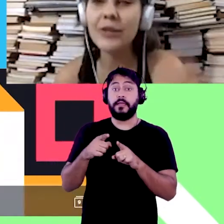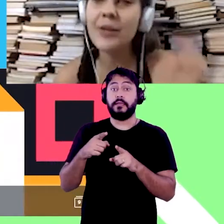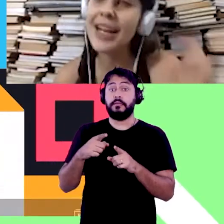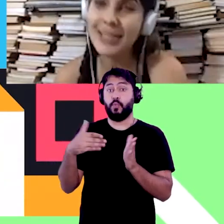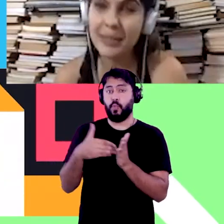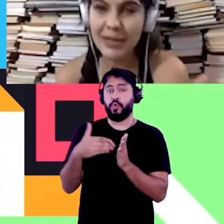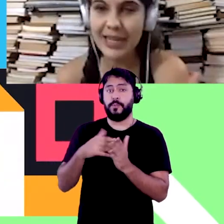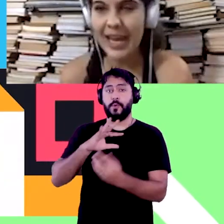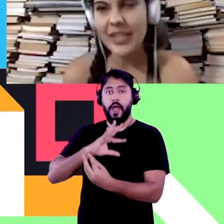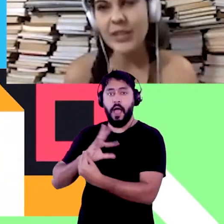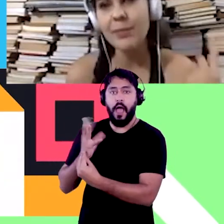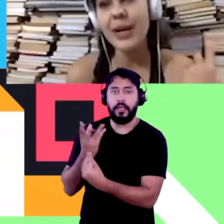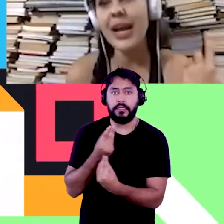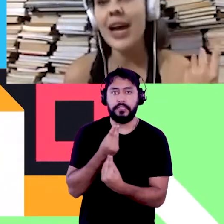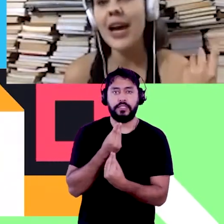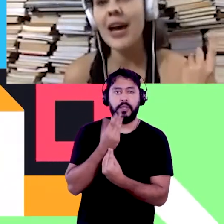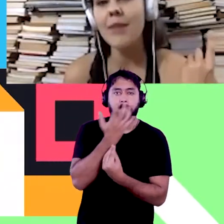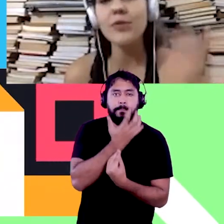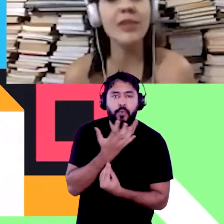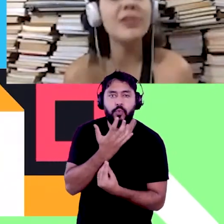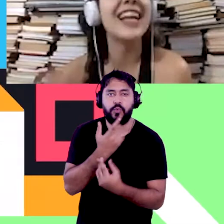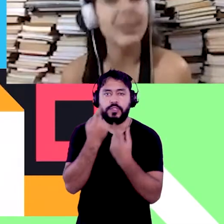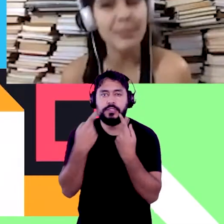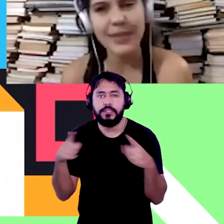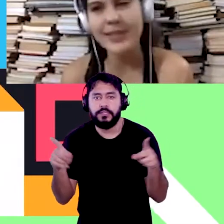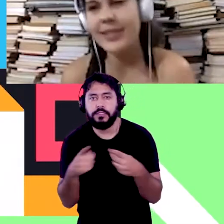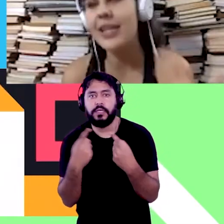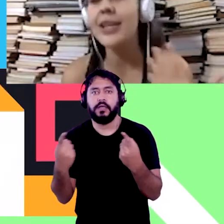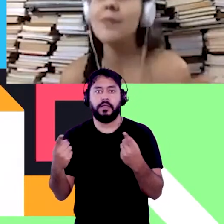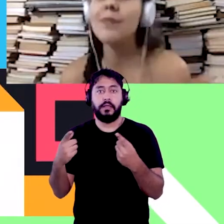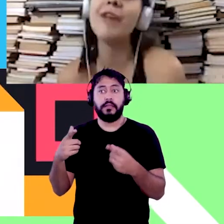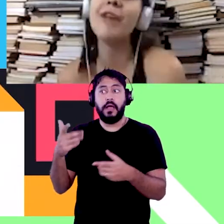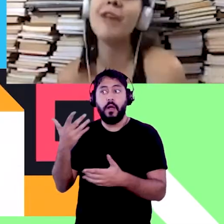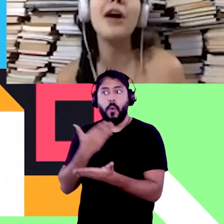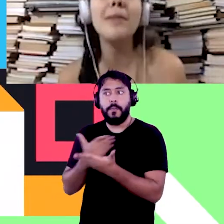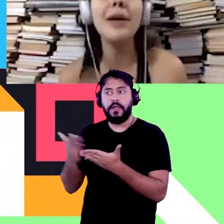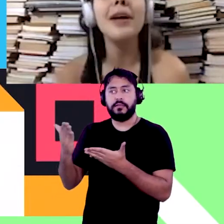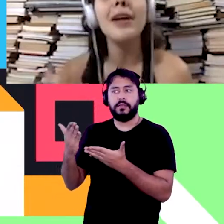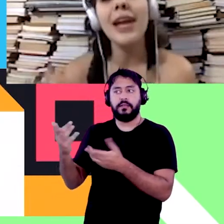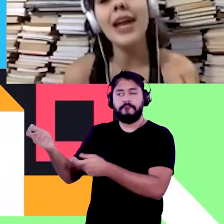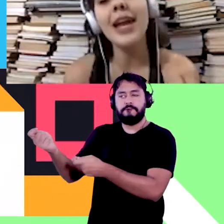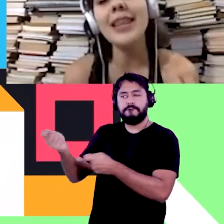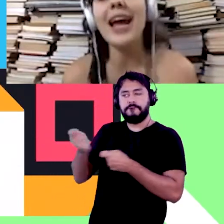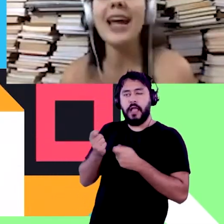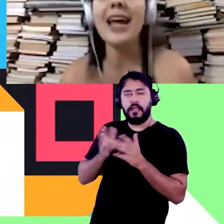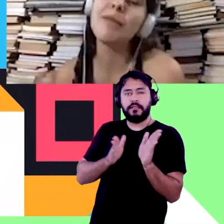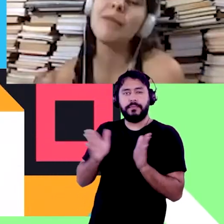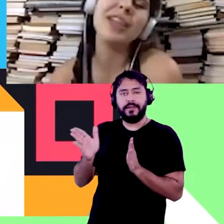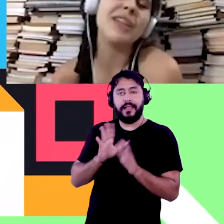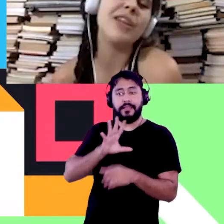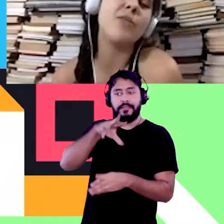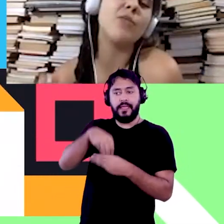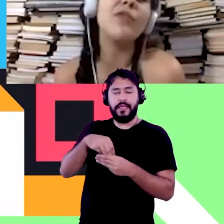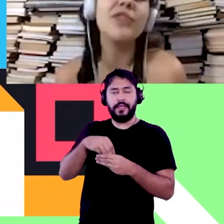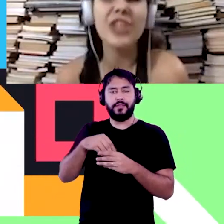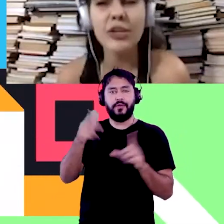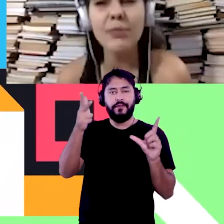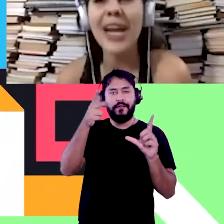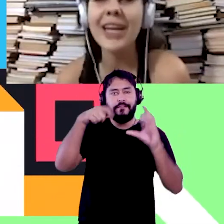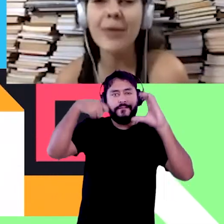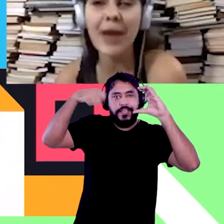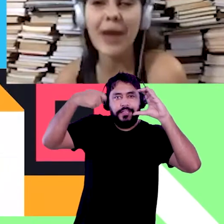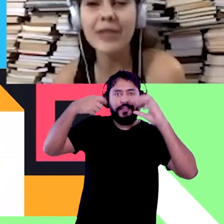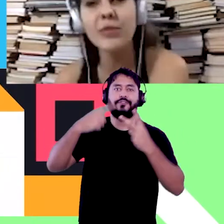trazendo acessibilidade para os seus clipes e para a forma para trazer um novo sentido